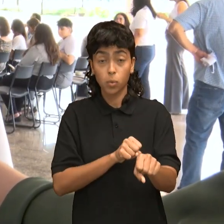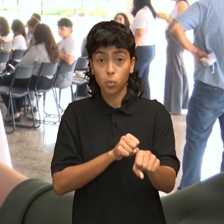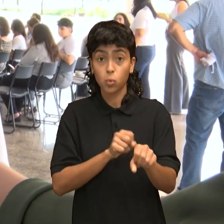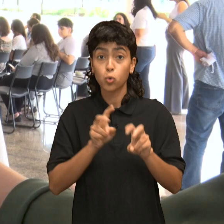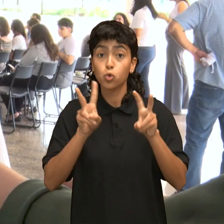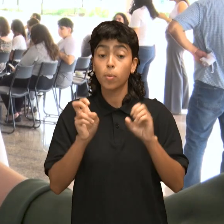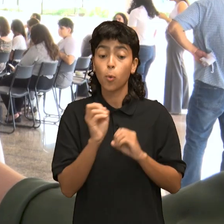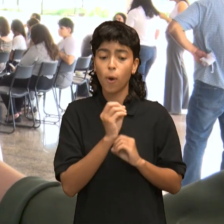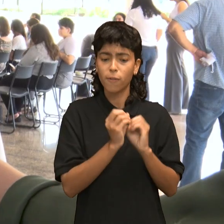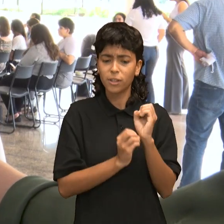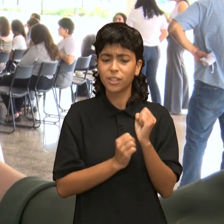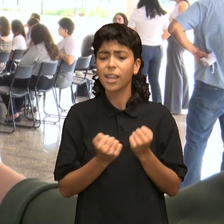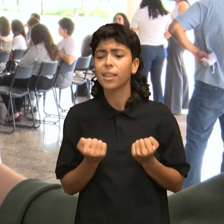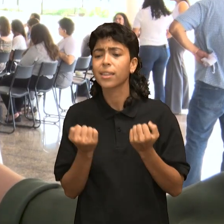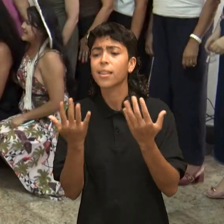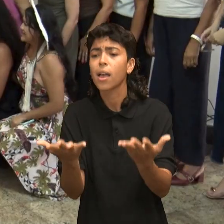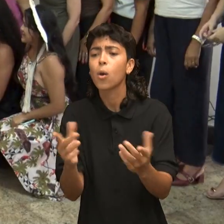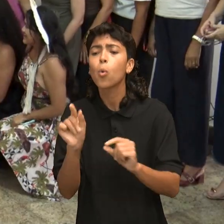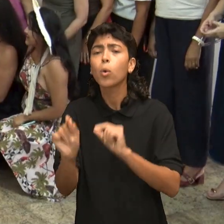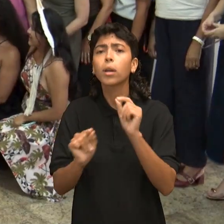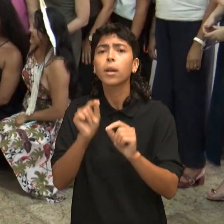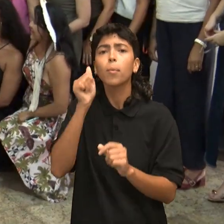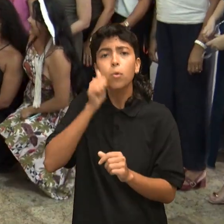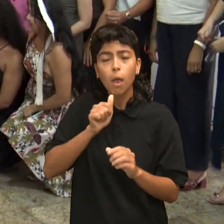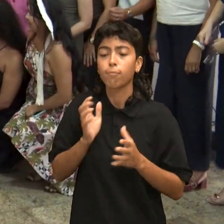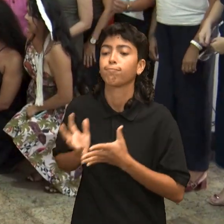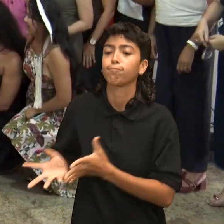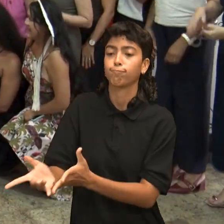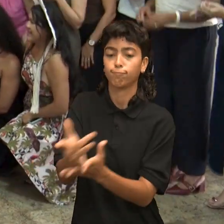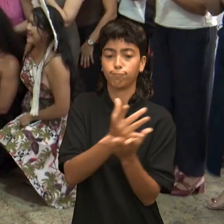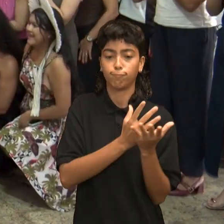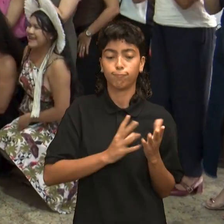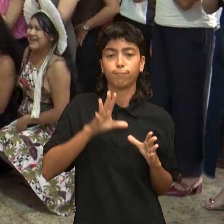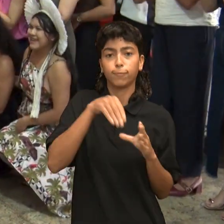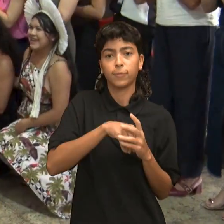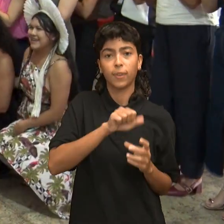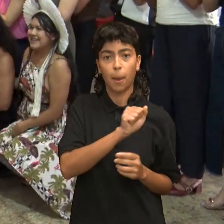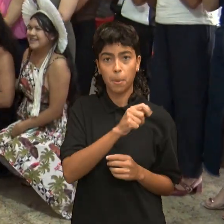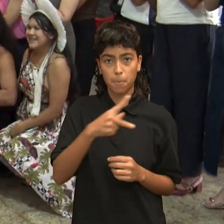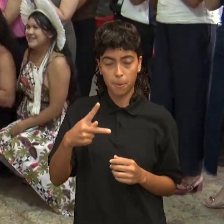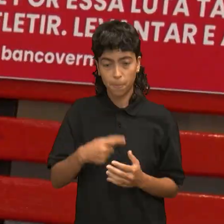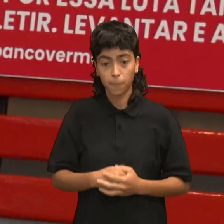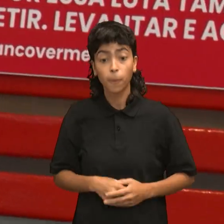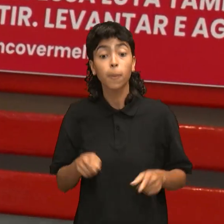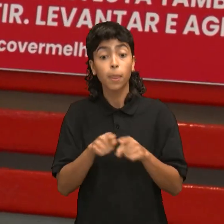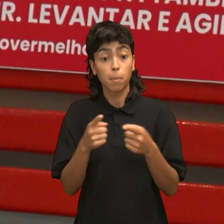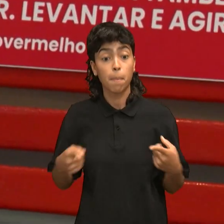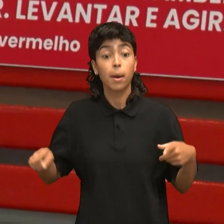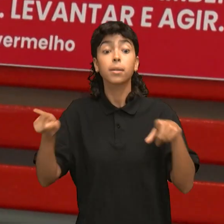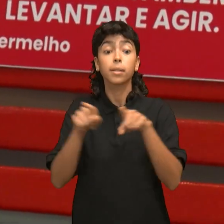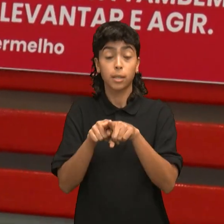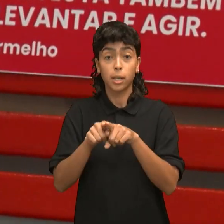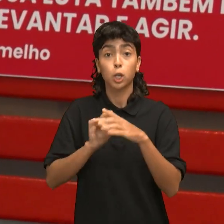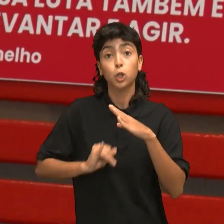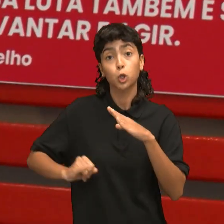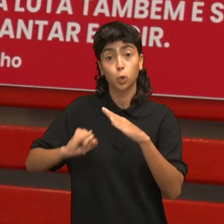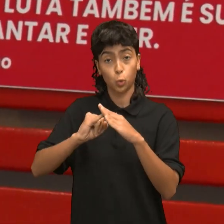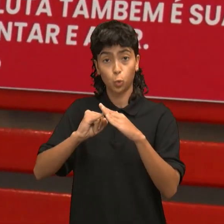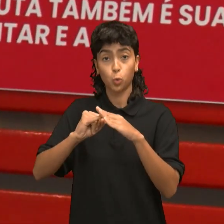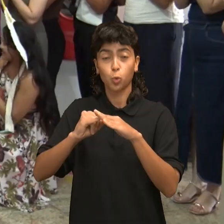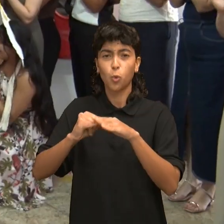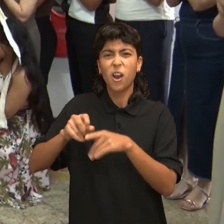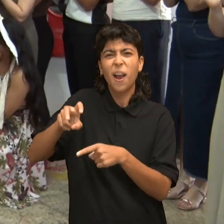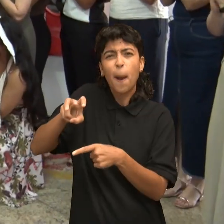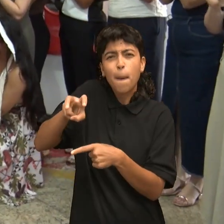UFG oferece para as mulheres. A campanha também é parceira do Instituto Banco Vermelho, responsável por ações de